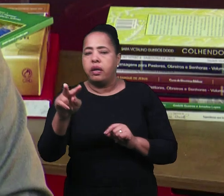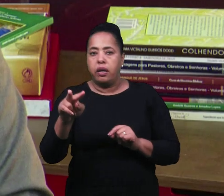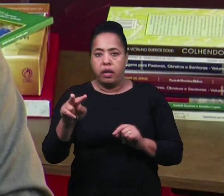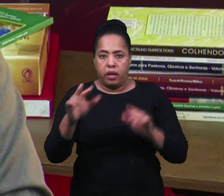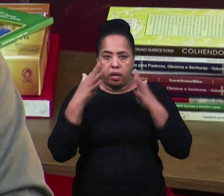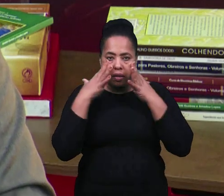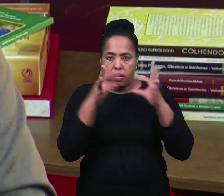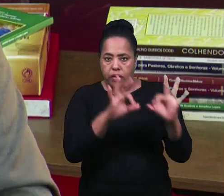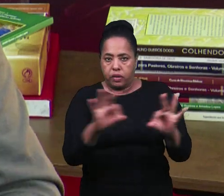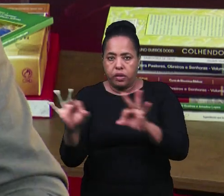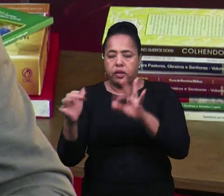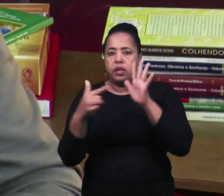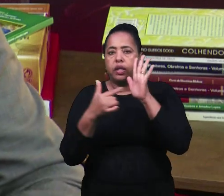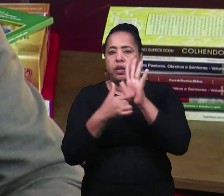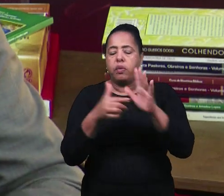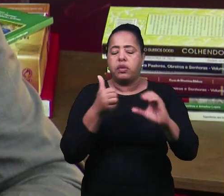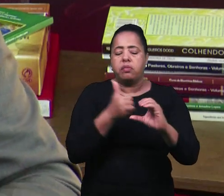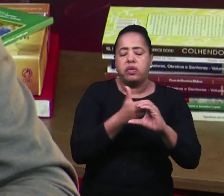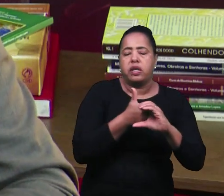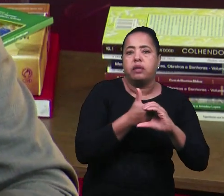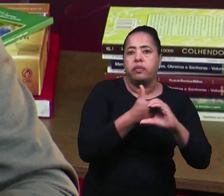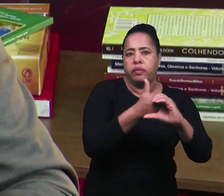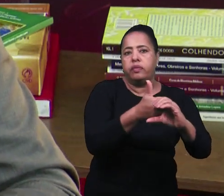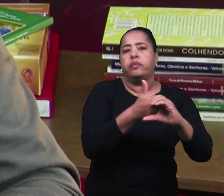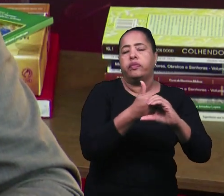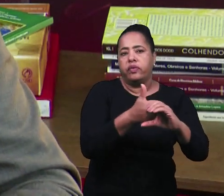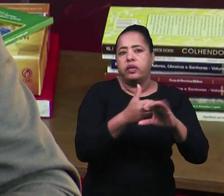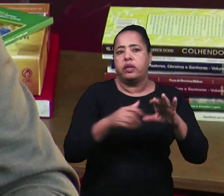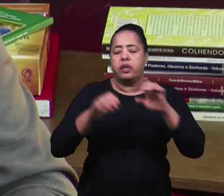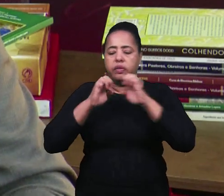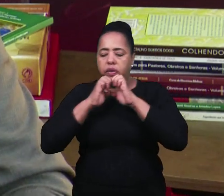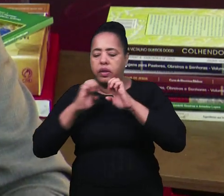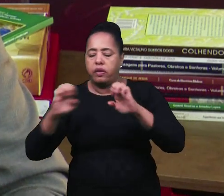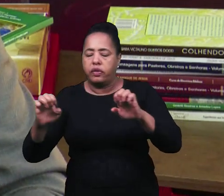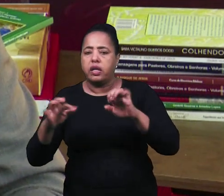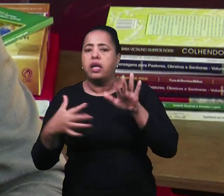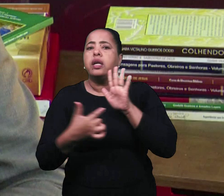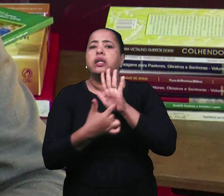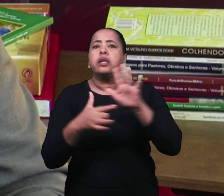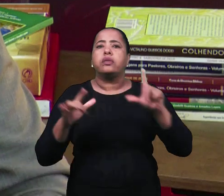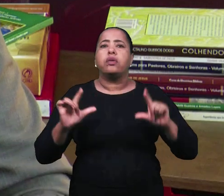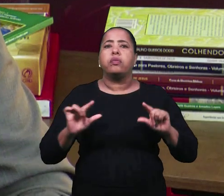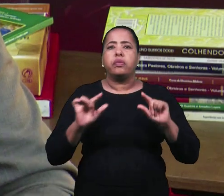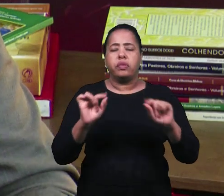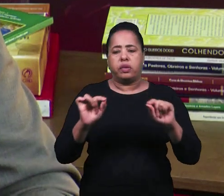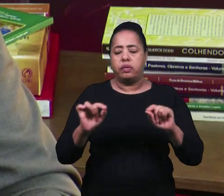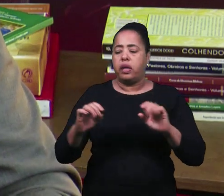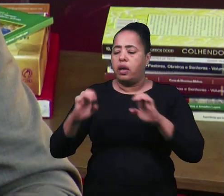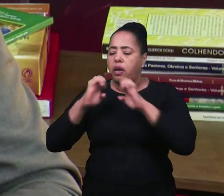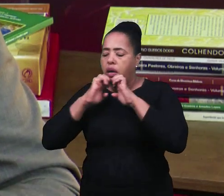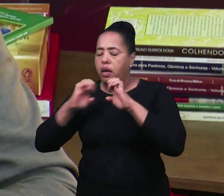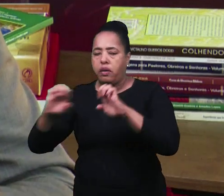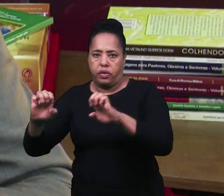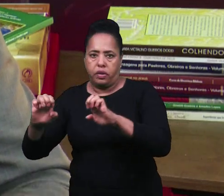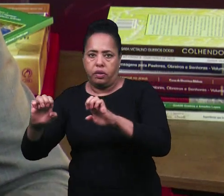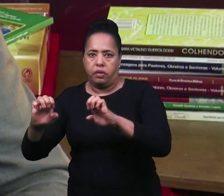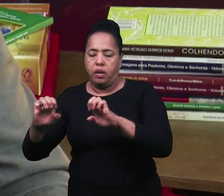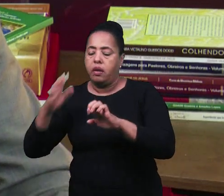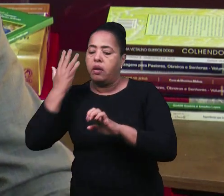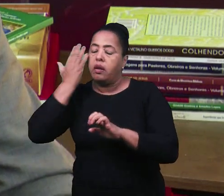falamos de cristianismo e de evangelho, o que nós estamos falando aqui é o evangelho. Sim. É